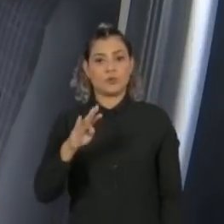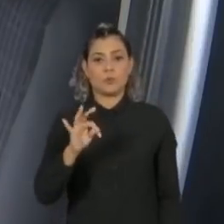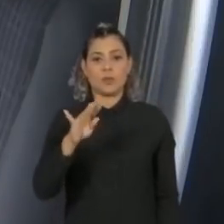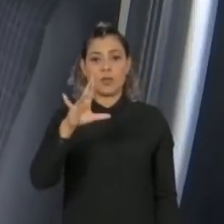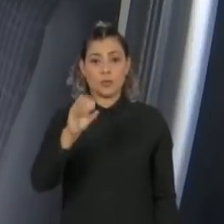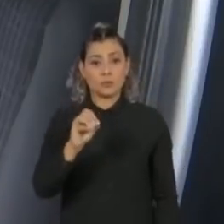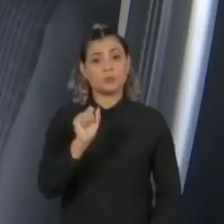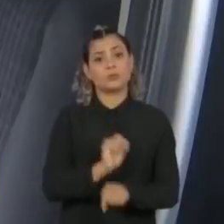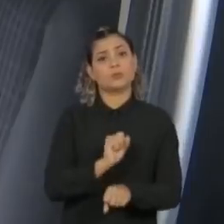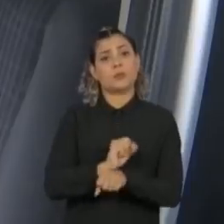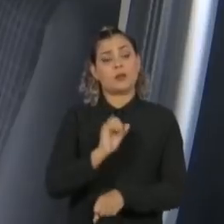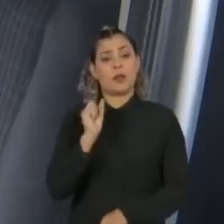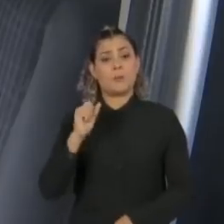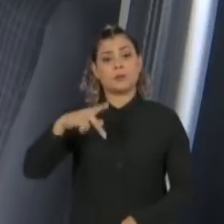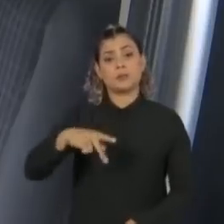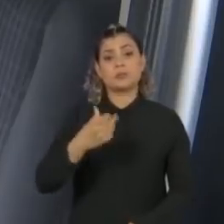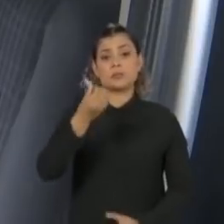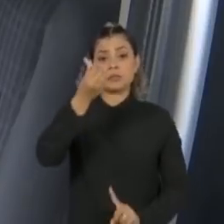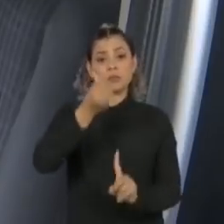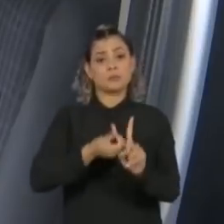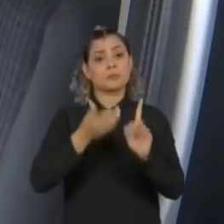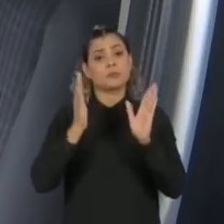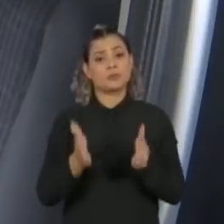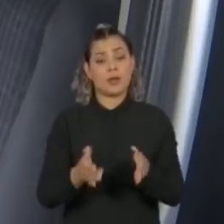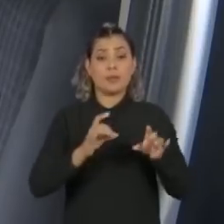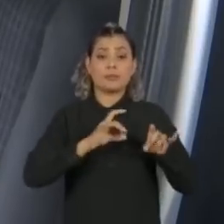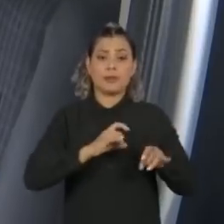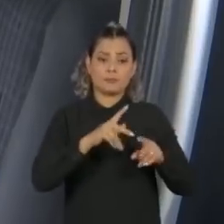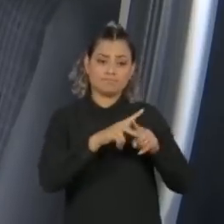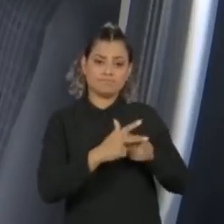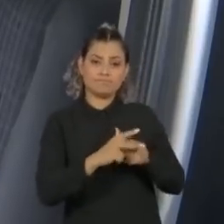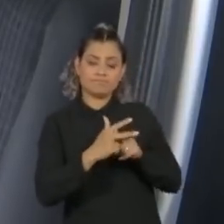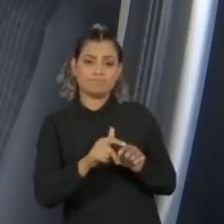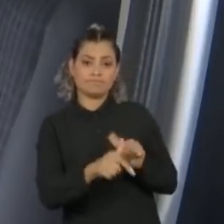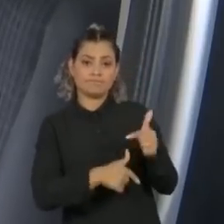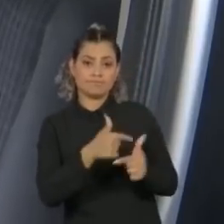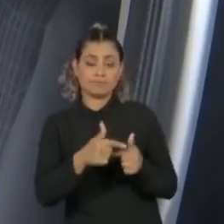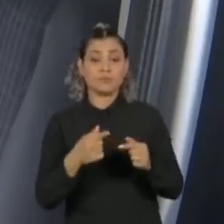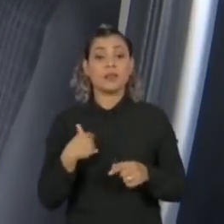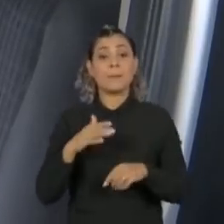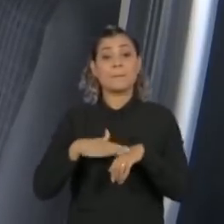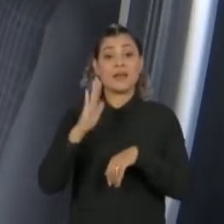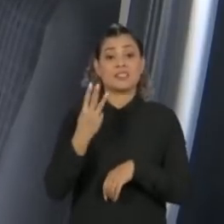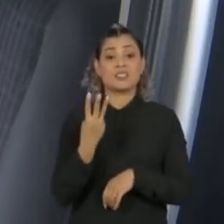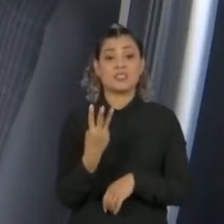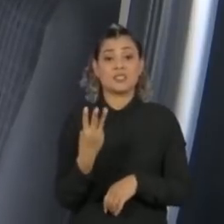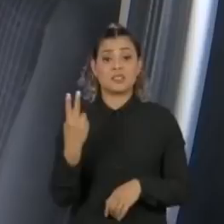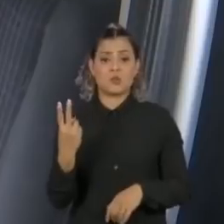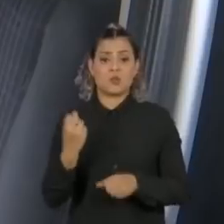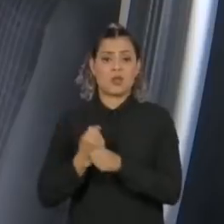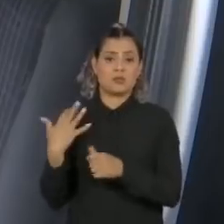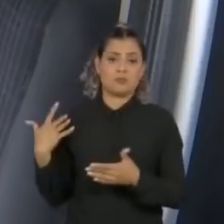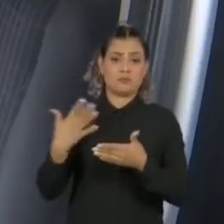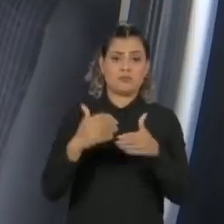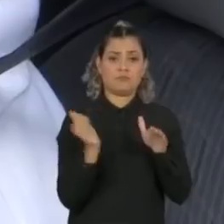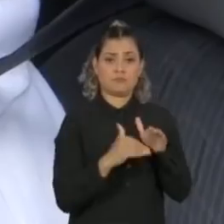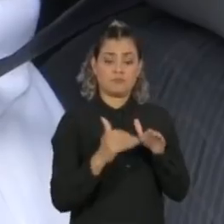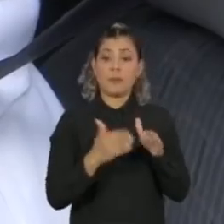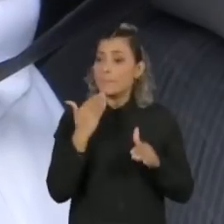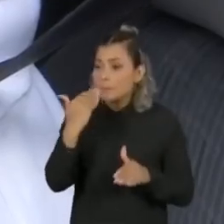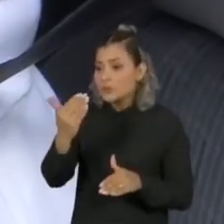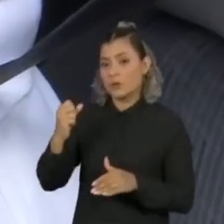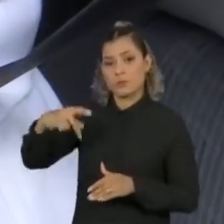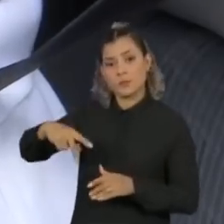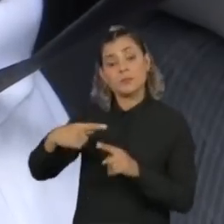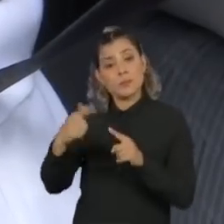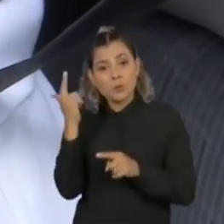a aposentadoria sair há 6 meses. Ele é técnico de manutenção e contribuiu por mais de 32 anos. Pediu o benefício para ajudar